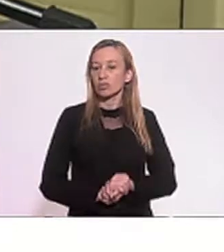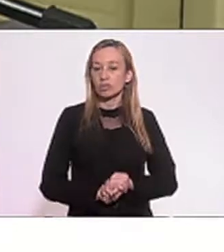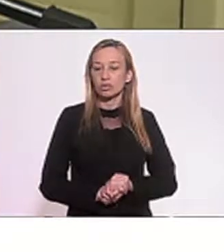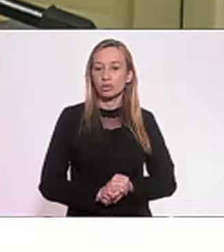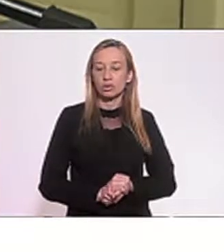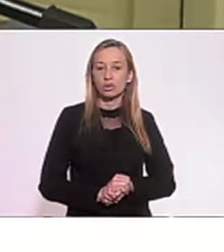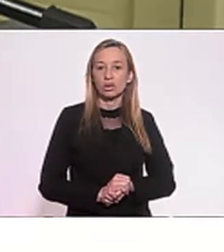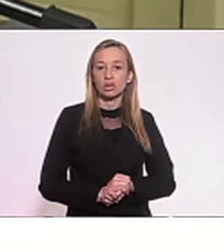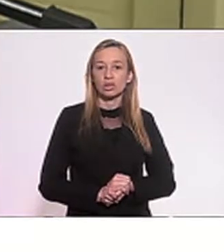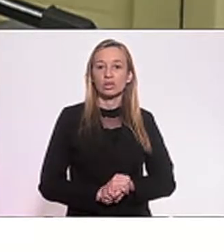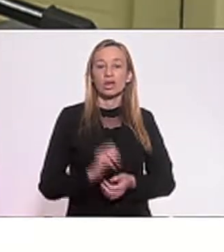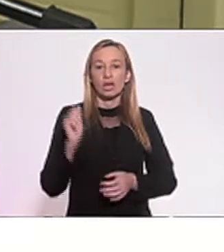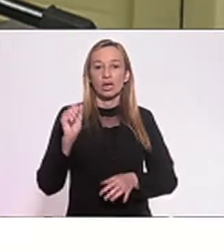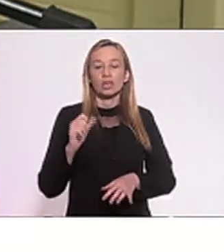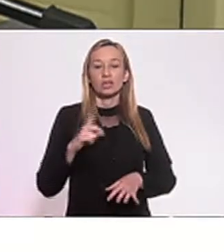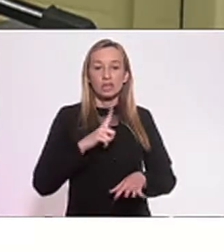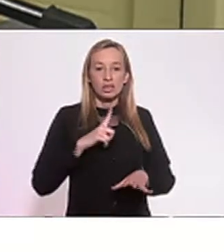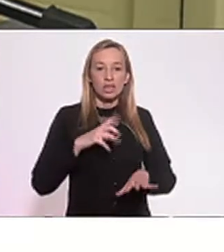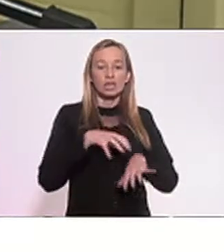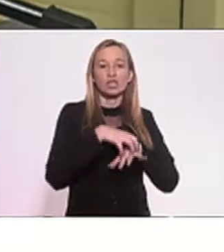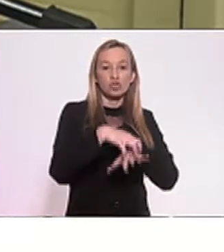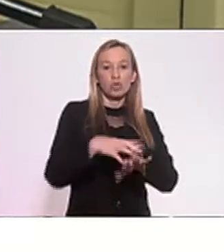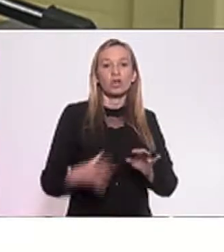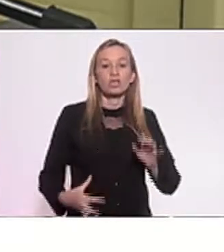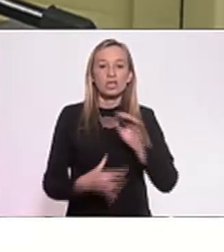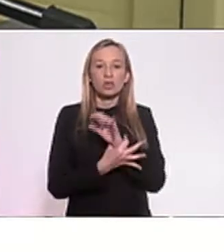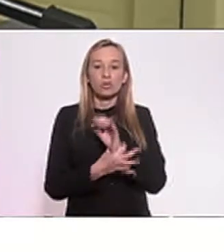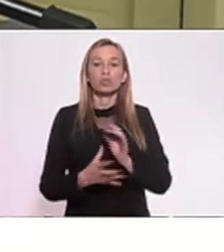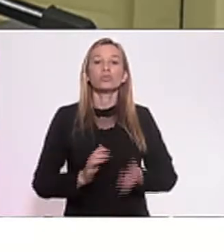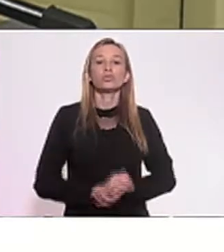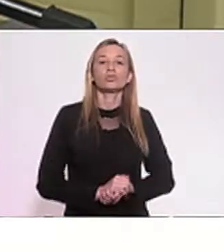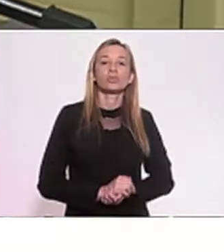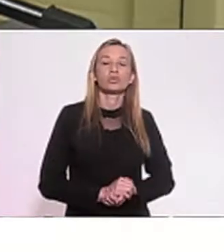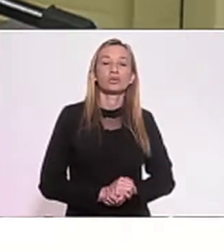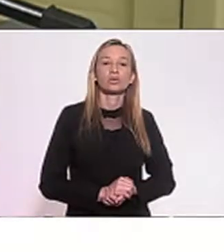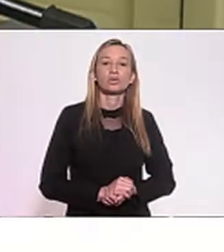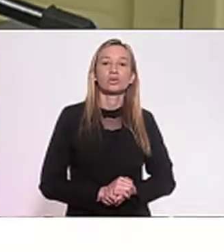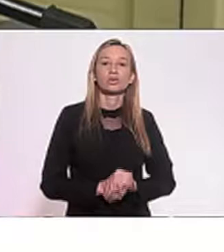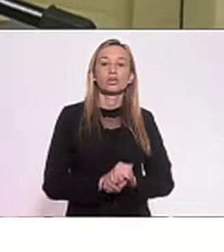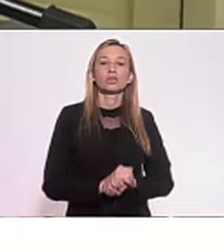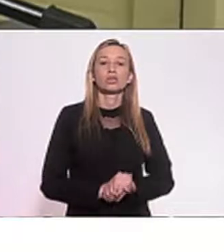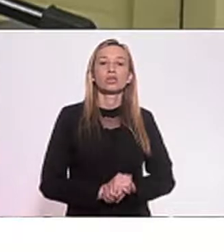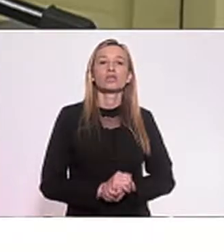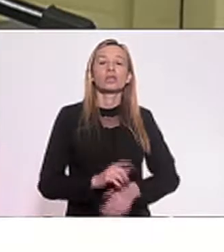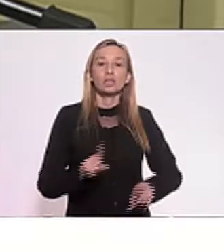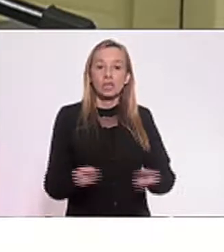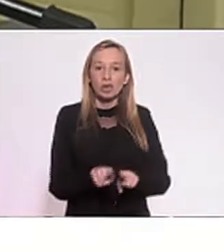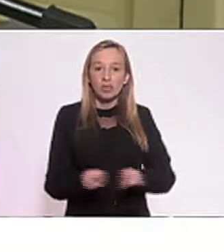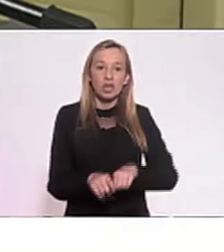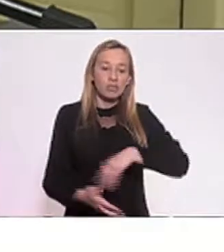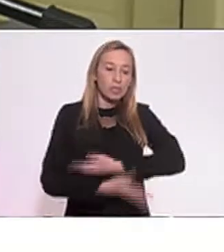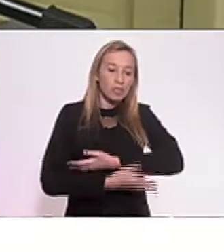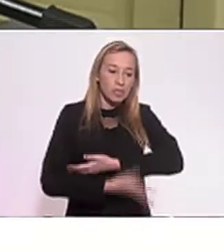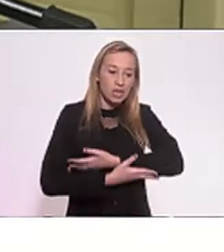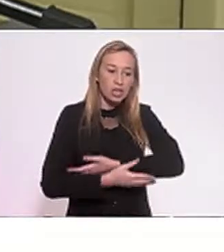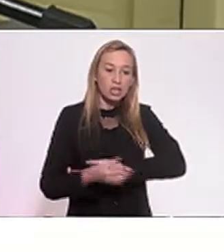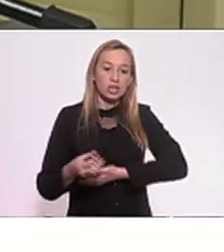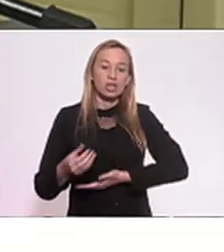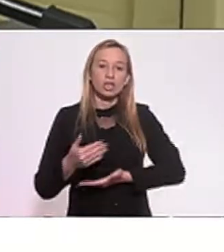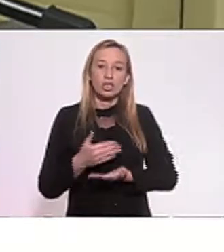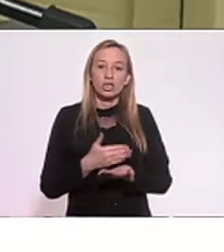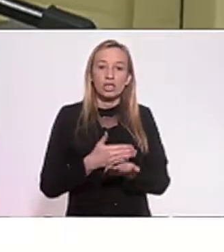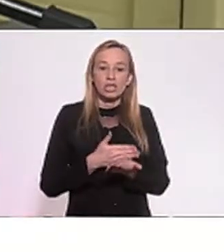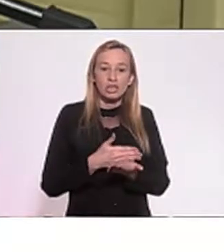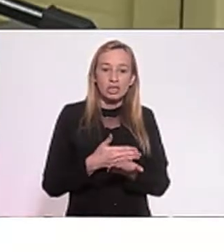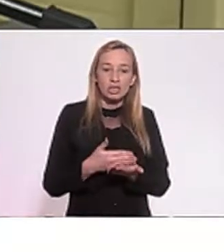acesso ao transporte seguro para gestantes, as puérperas e os recém-nascidos de alto risco por meio do SAMU,